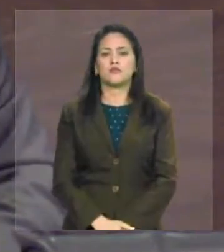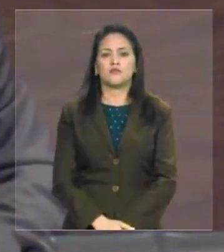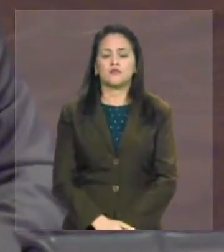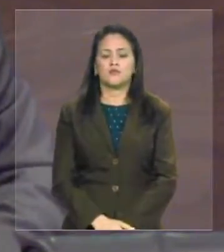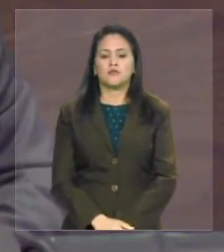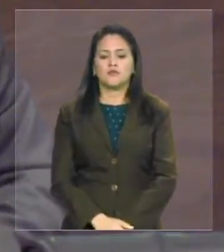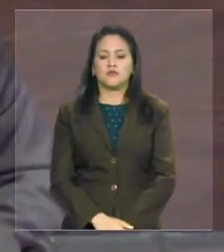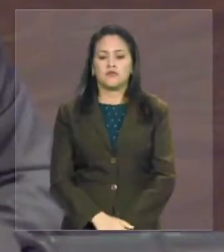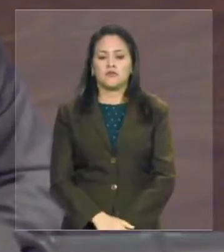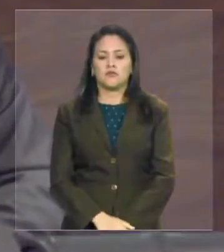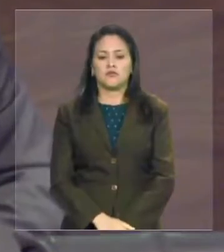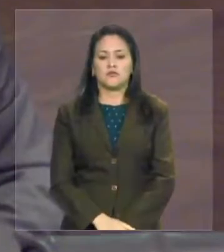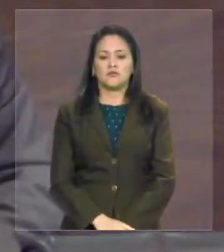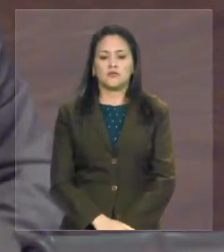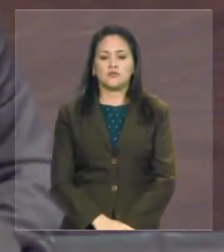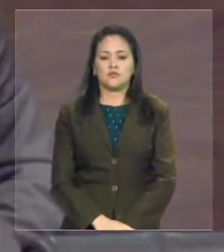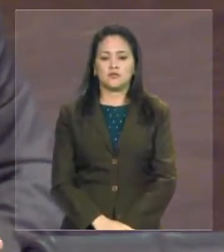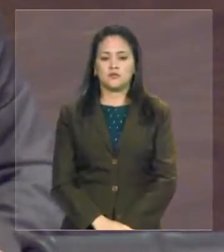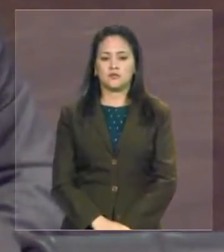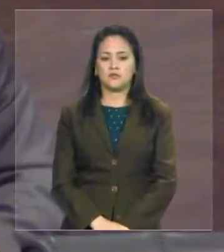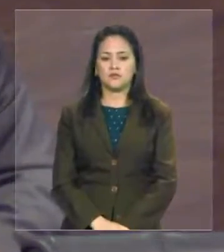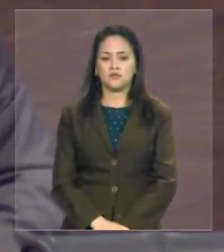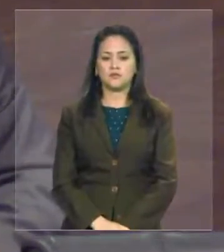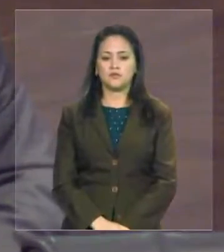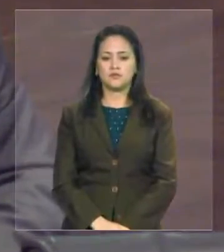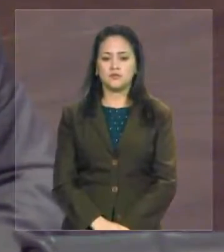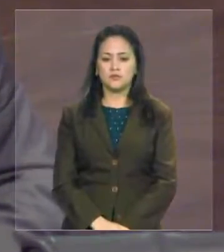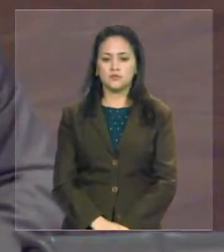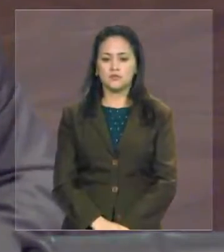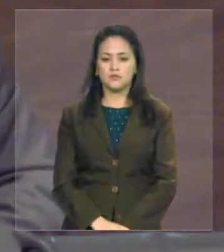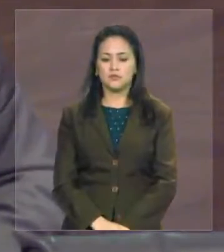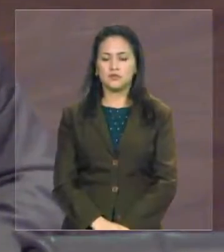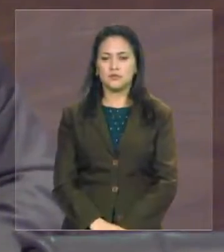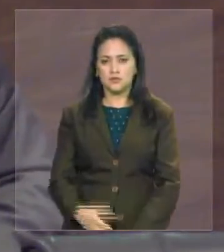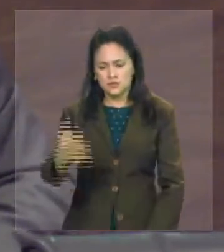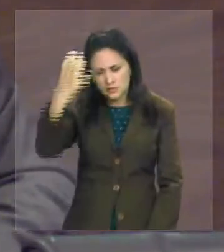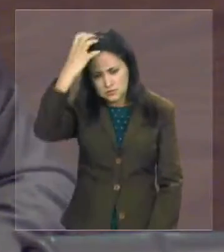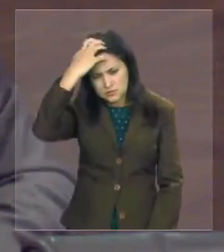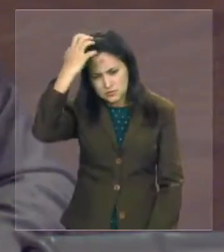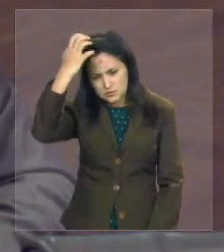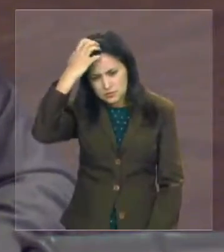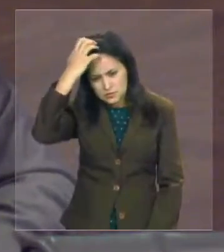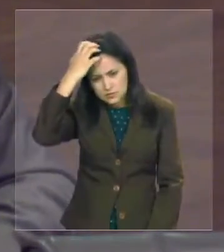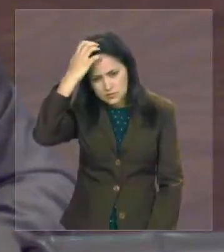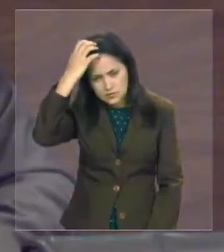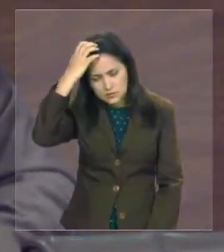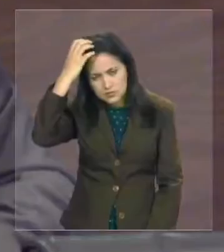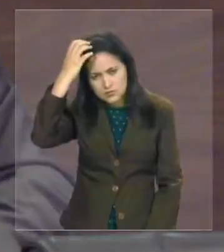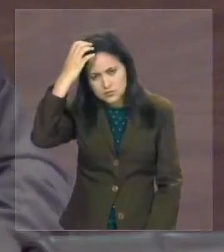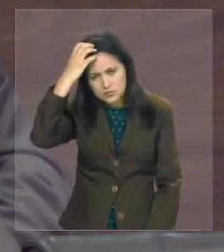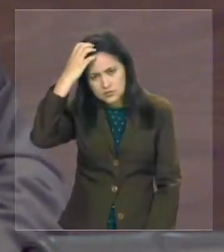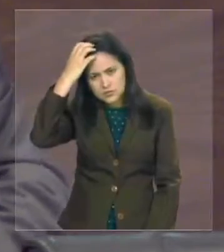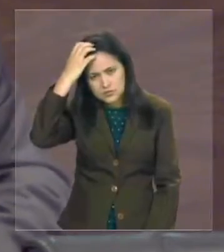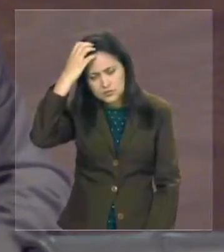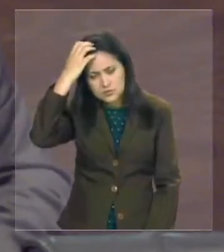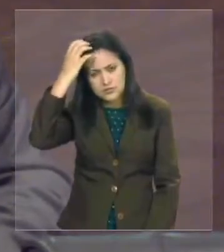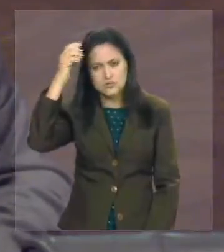não adianta querer culpá-lo pela posição tomada pelo deputado